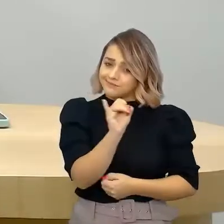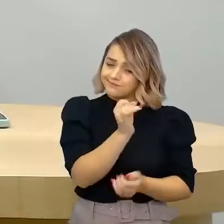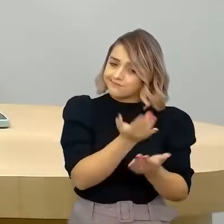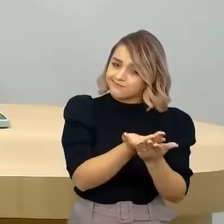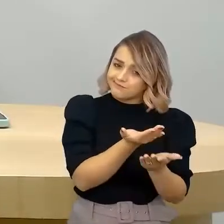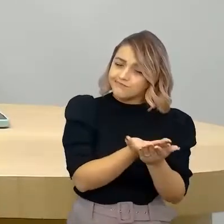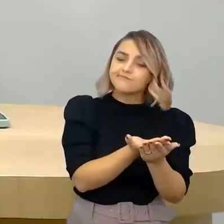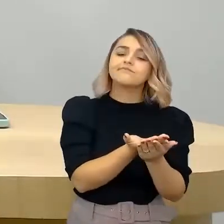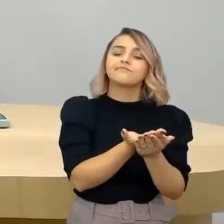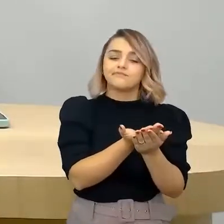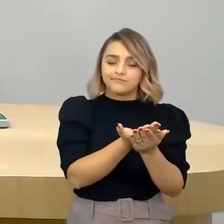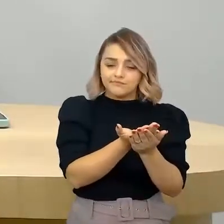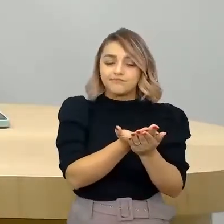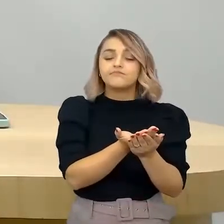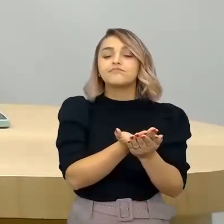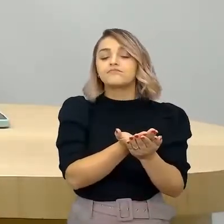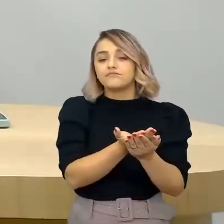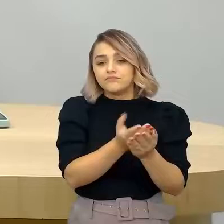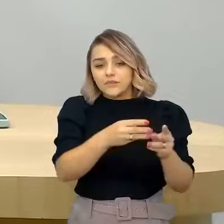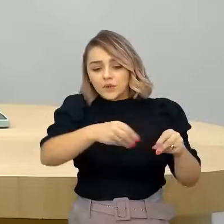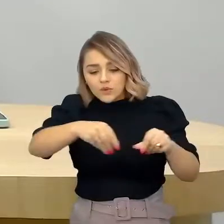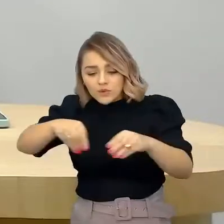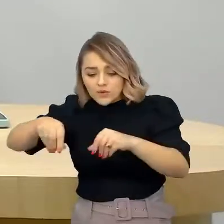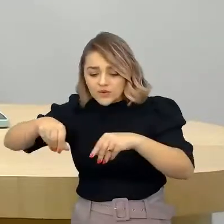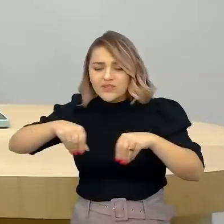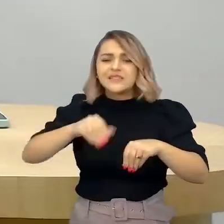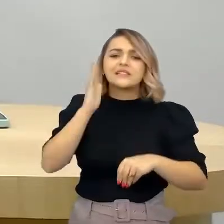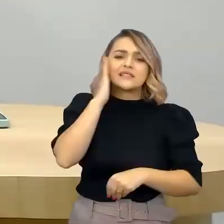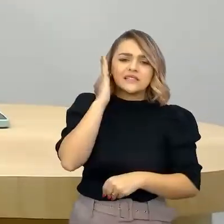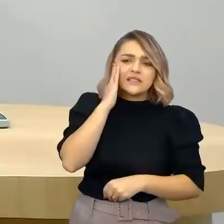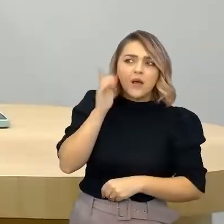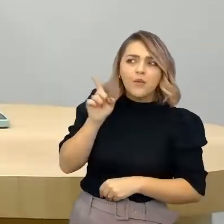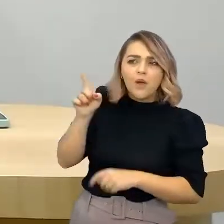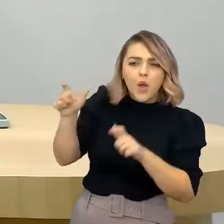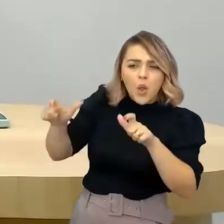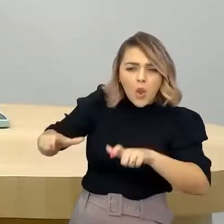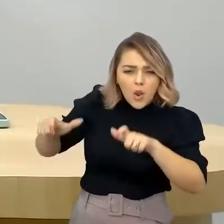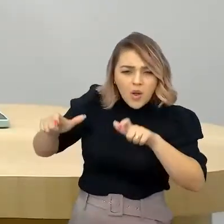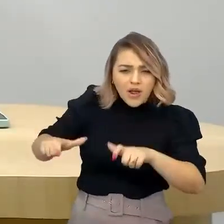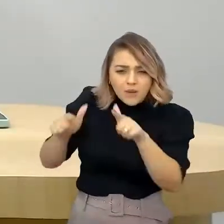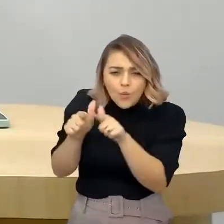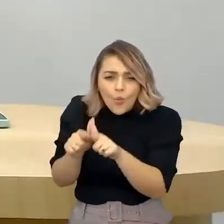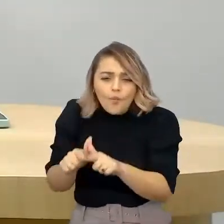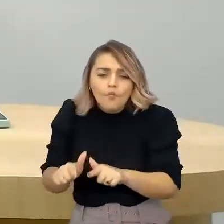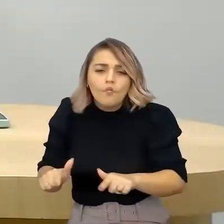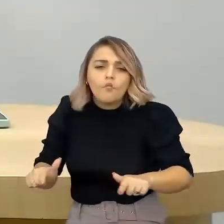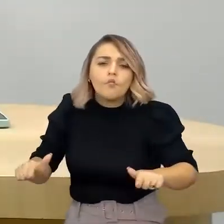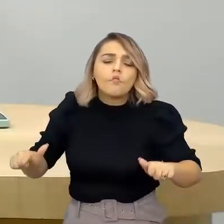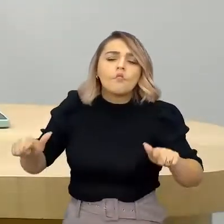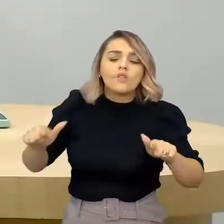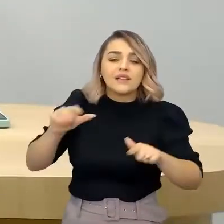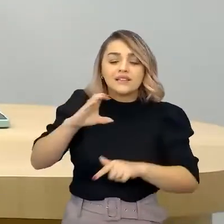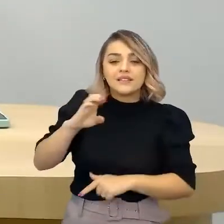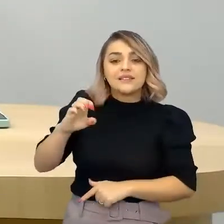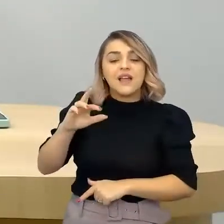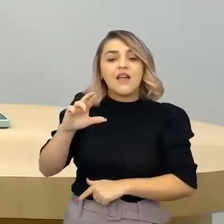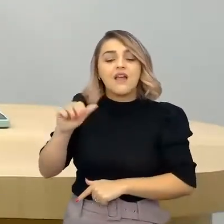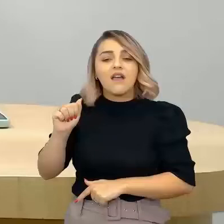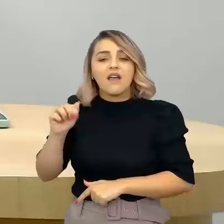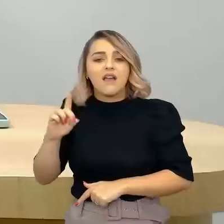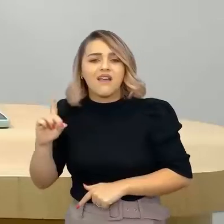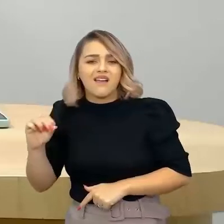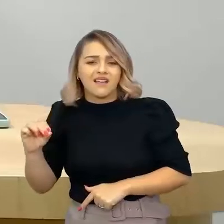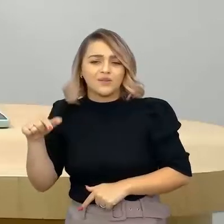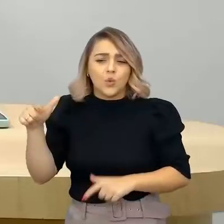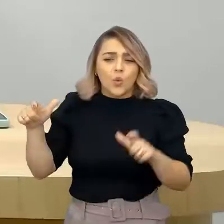né? E a gente sabe, por exemplo, que o Cerrado, né, era uma região extremamente ácida, né, e árida, né, e com a